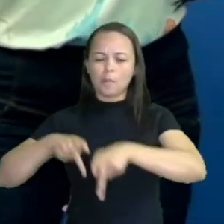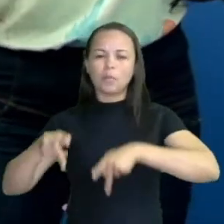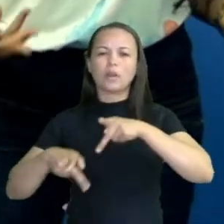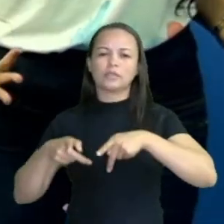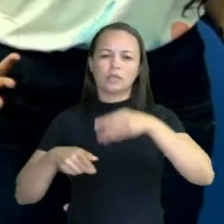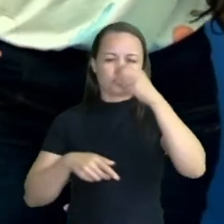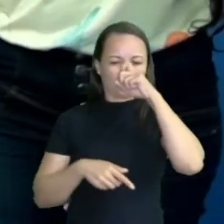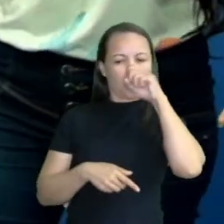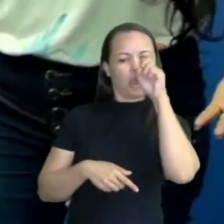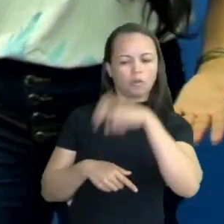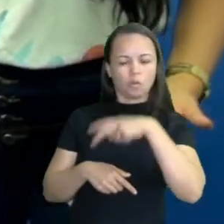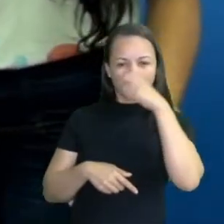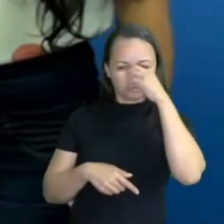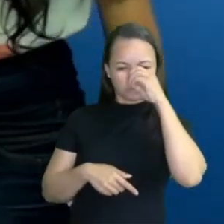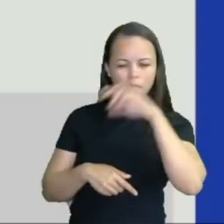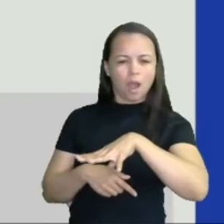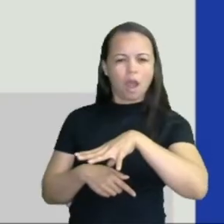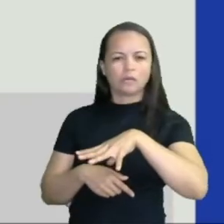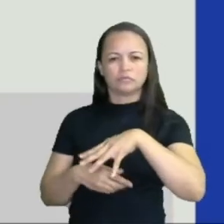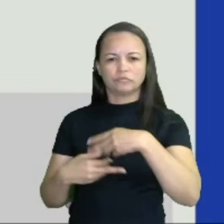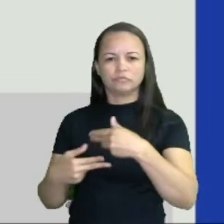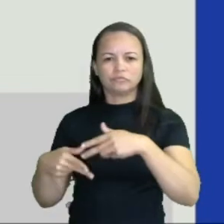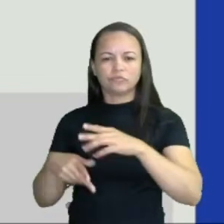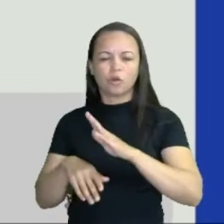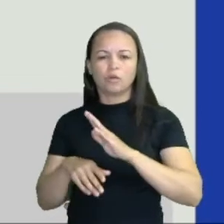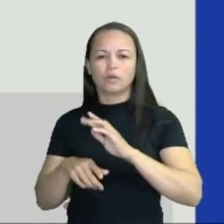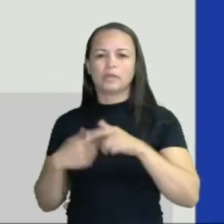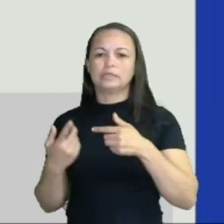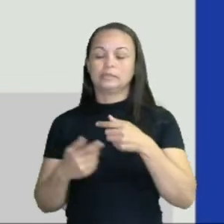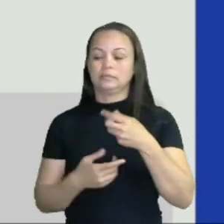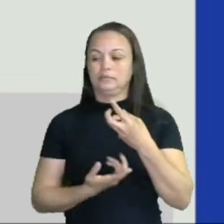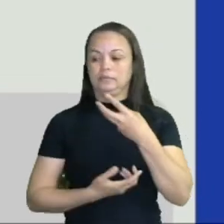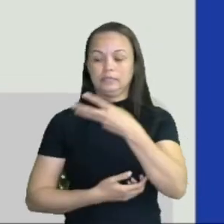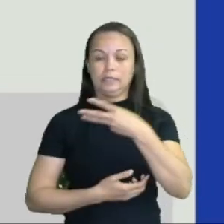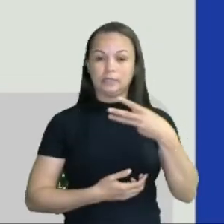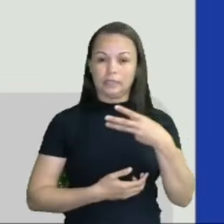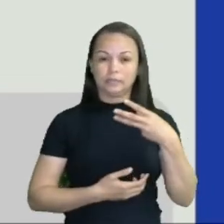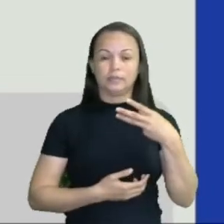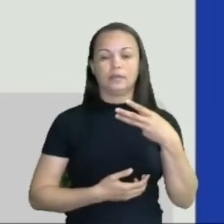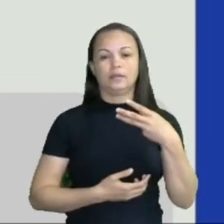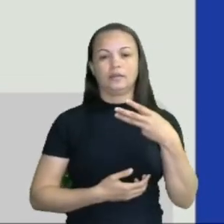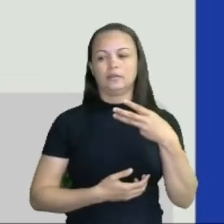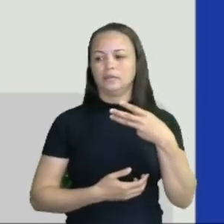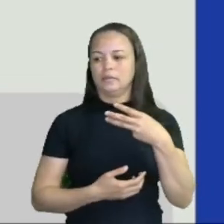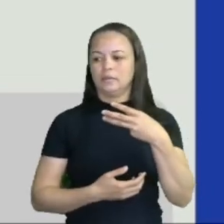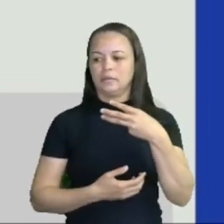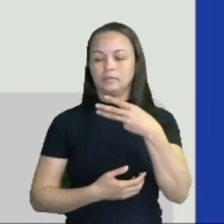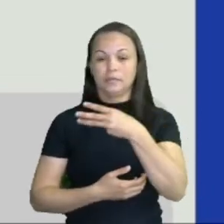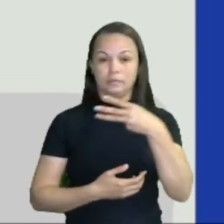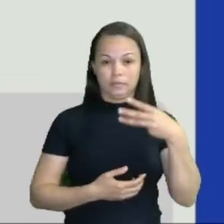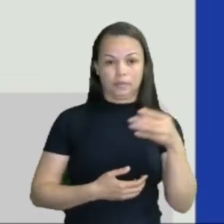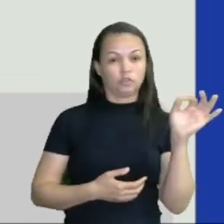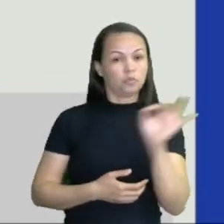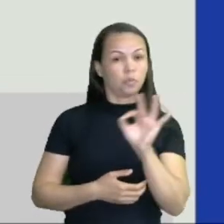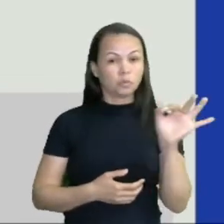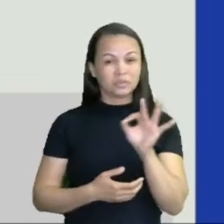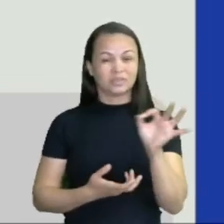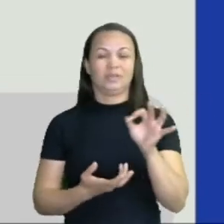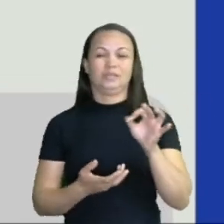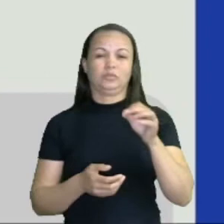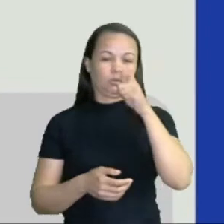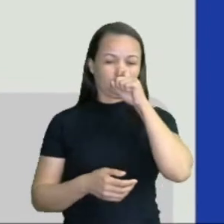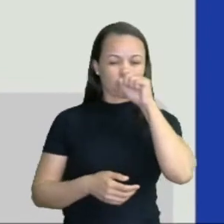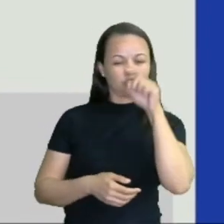comida fora. Ó, 33% dos alimentos são perdidos ou desperdiçados. Isso é um absurdo, né? Então, aqui,